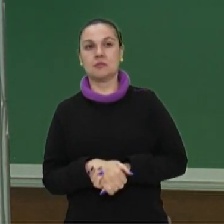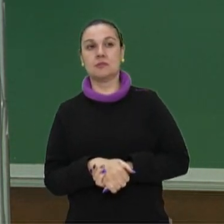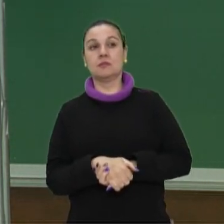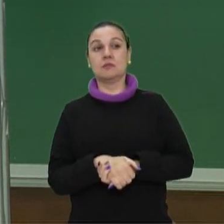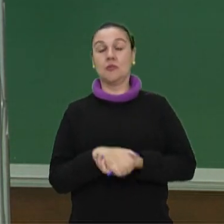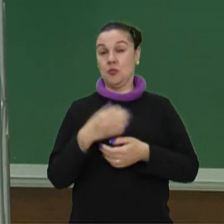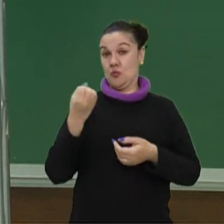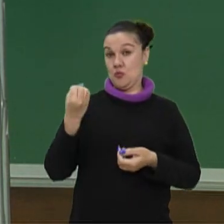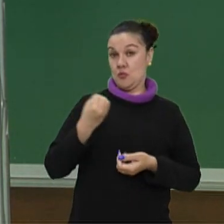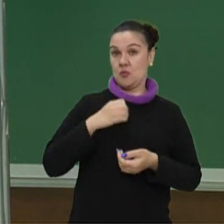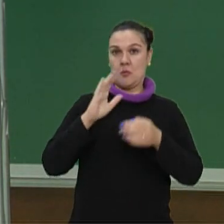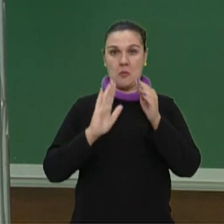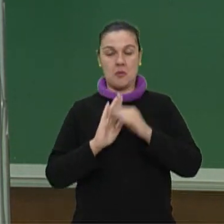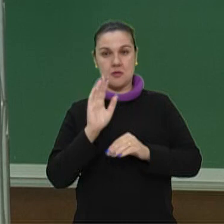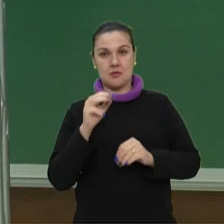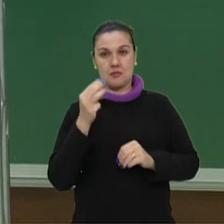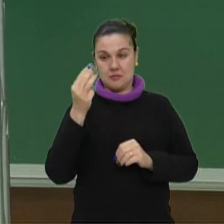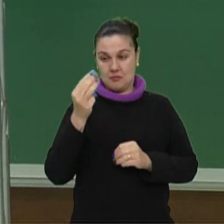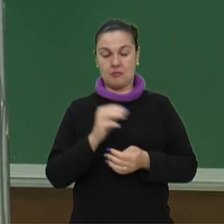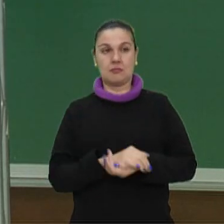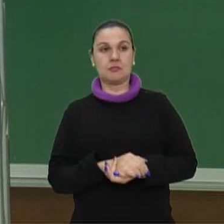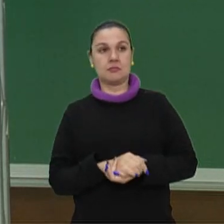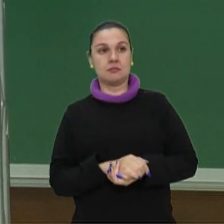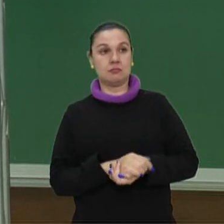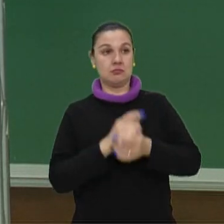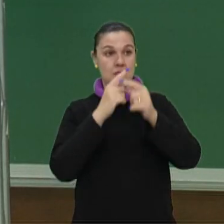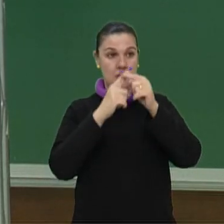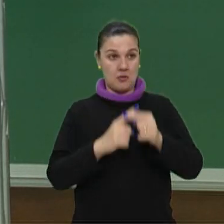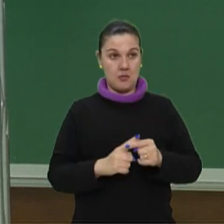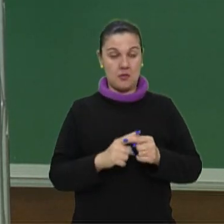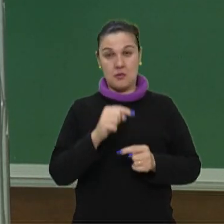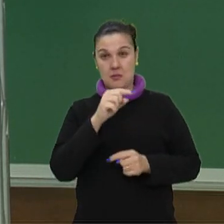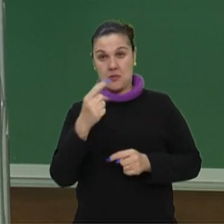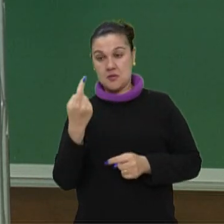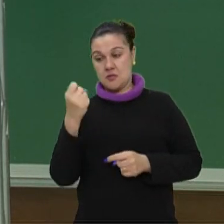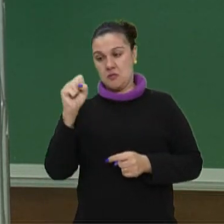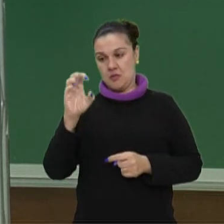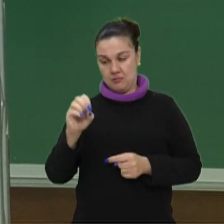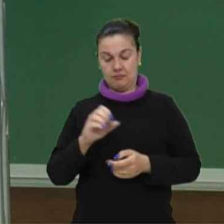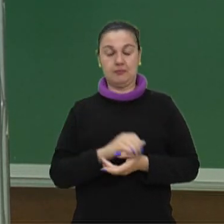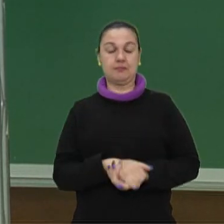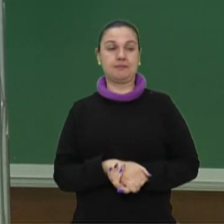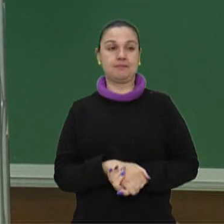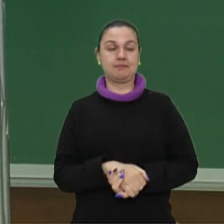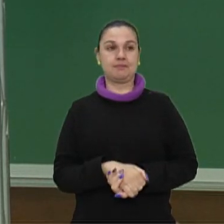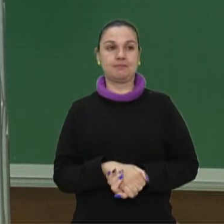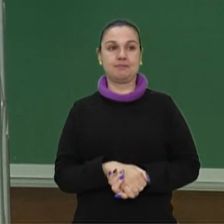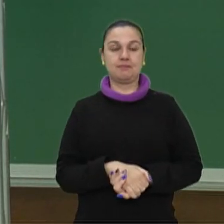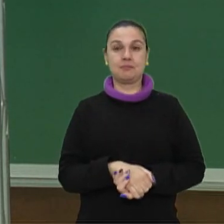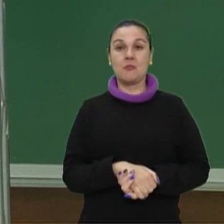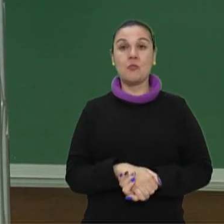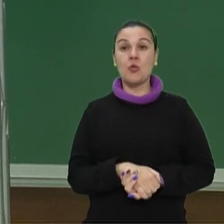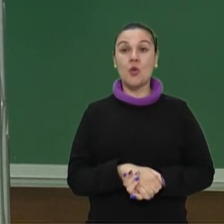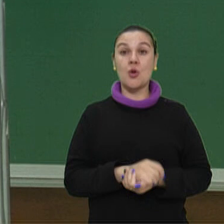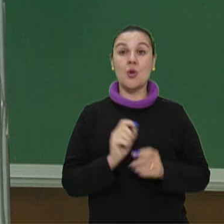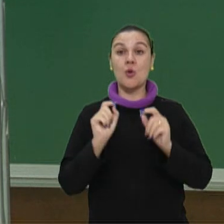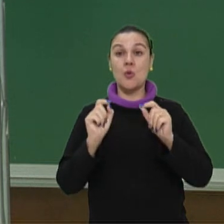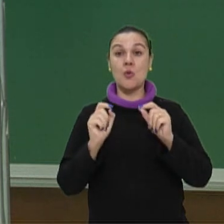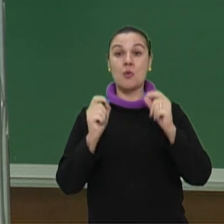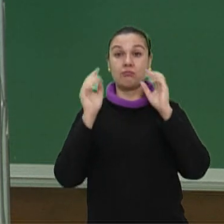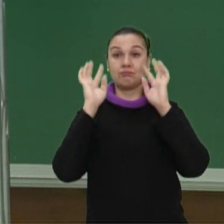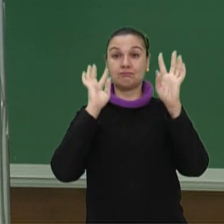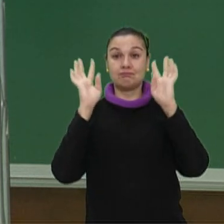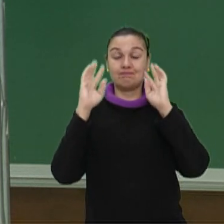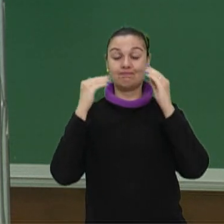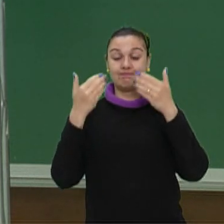dar 3. E a multiplicação deles tem que dar menos 180. O que a gente pode pensar aqui, né? A